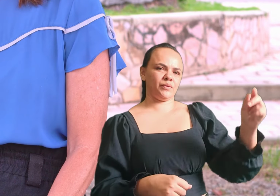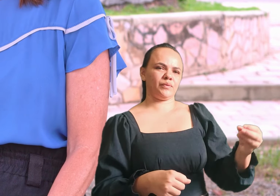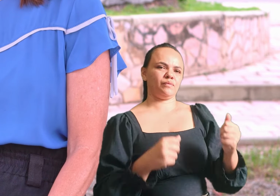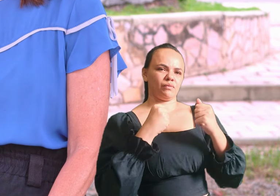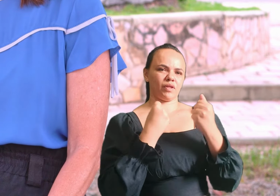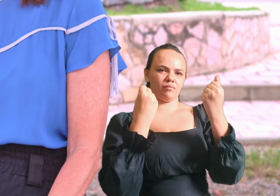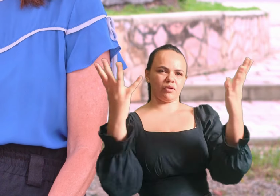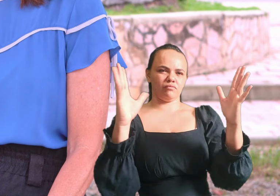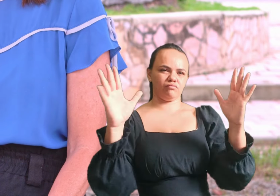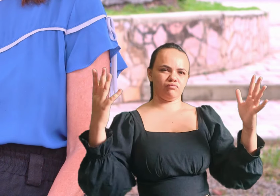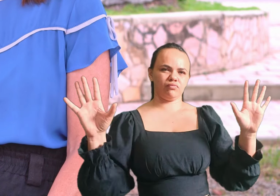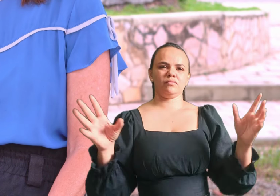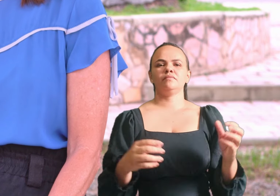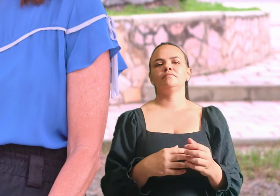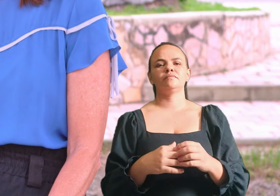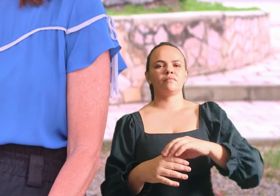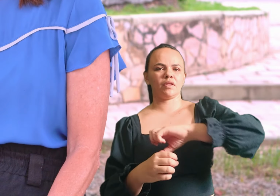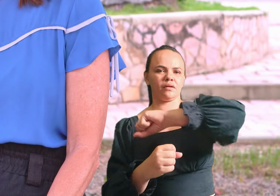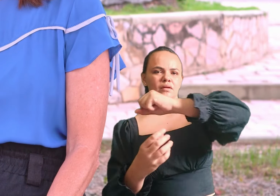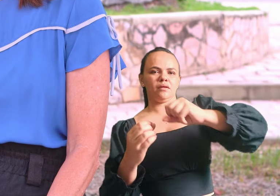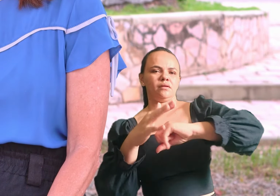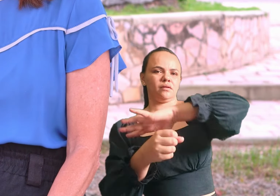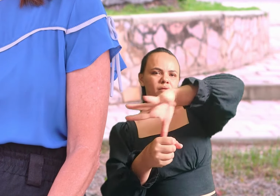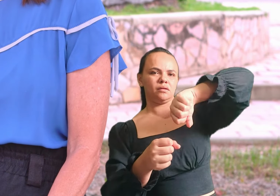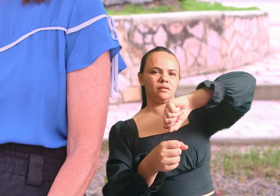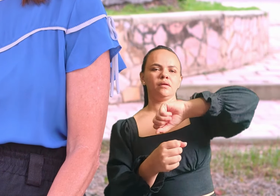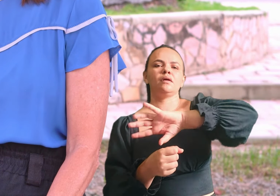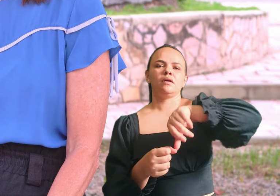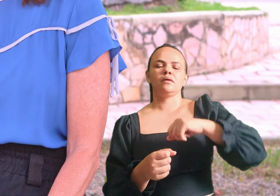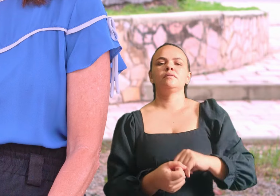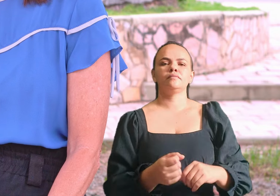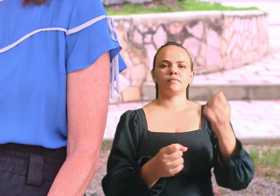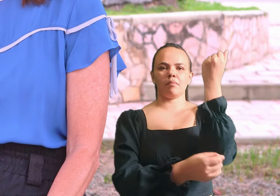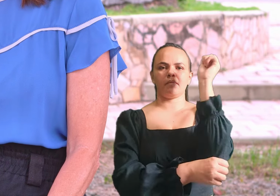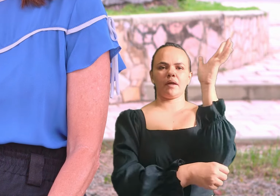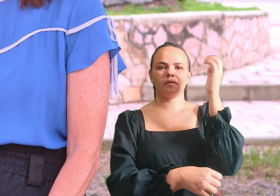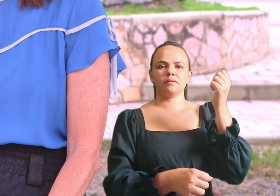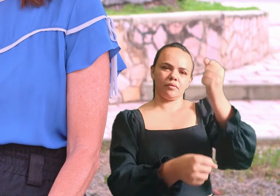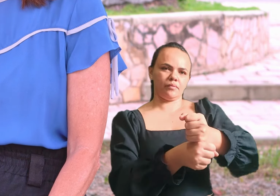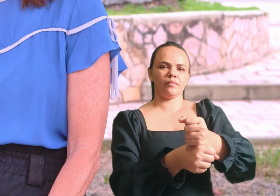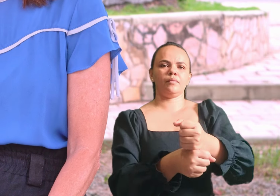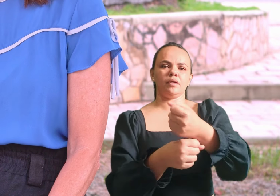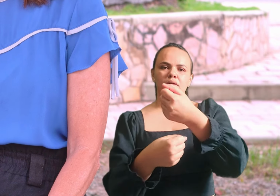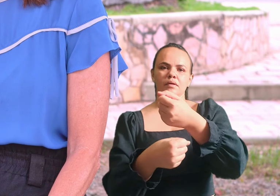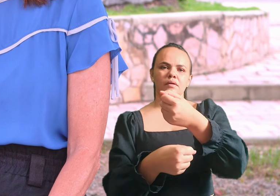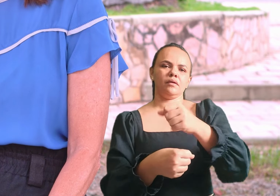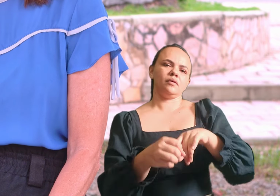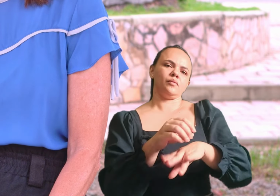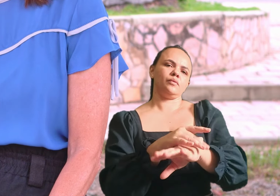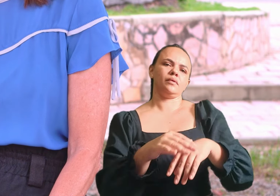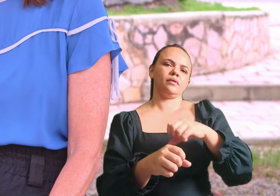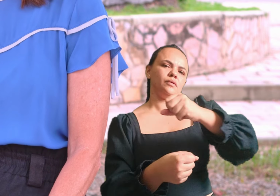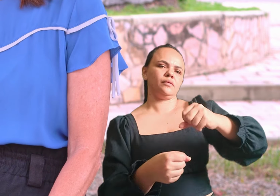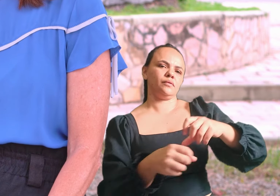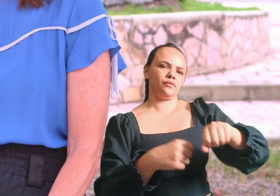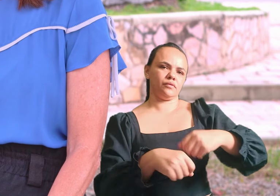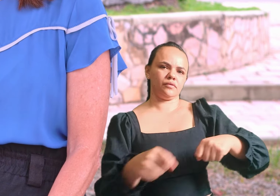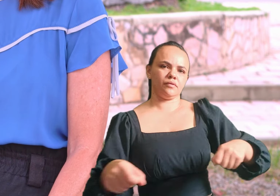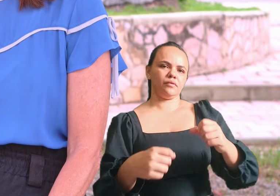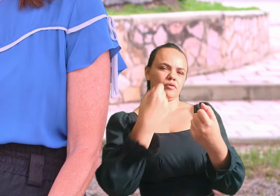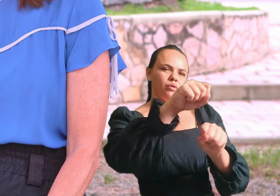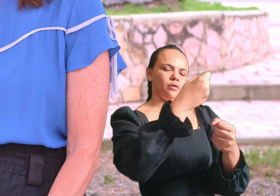lavoura ervas para montar fazer uma vassoura e varrer os seus terreiros